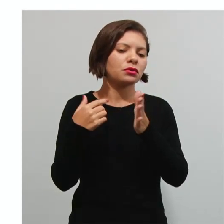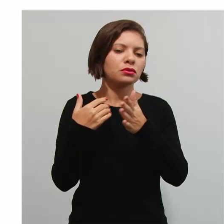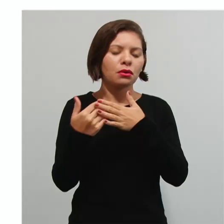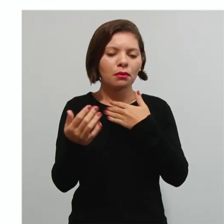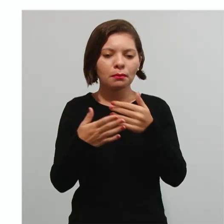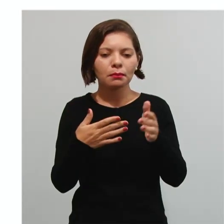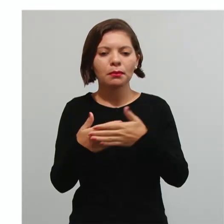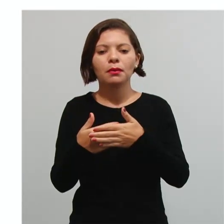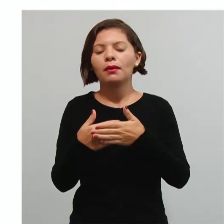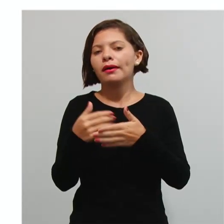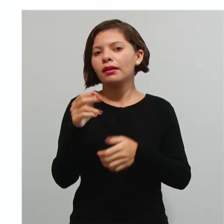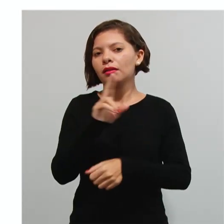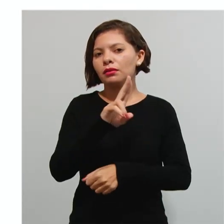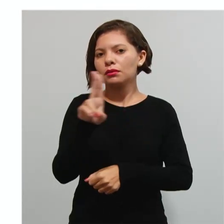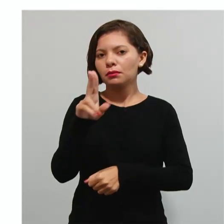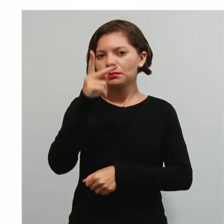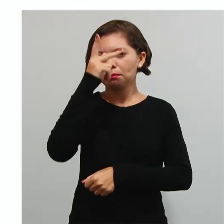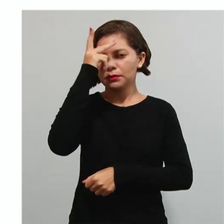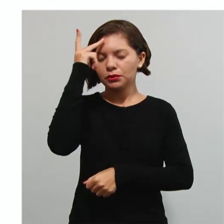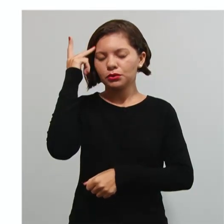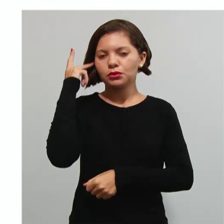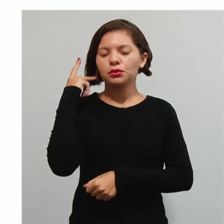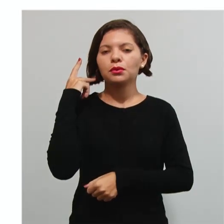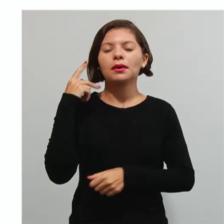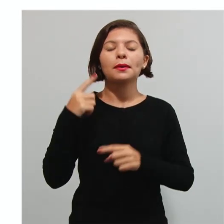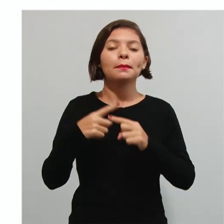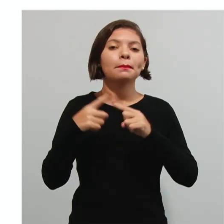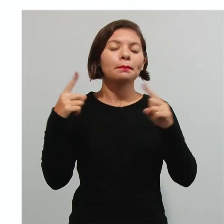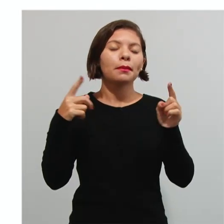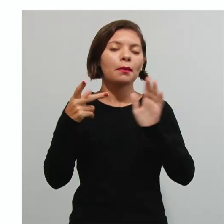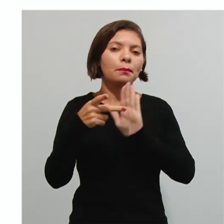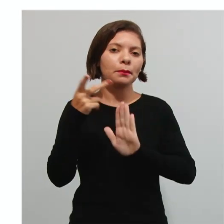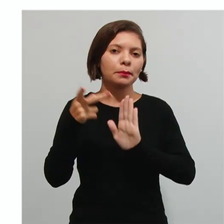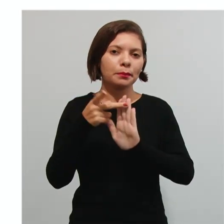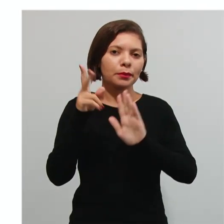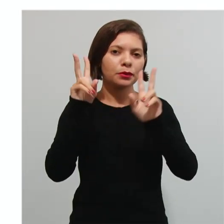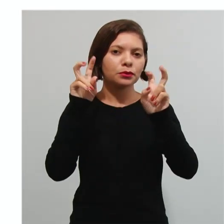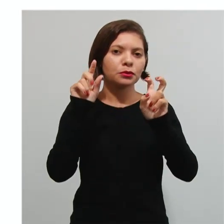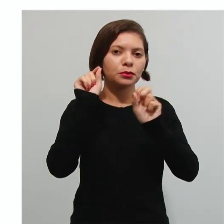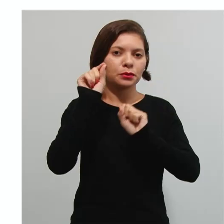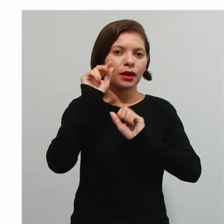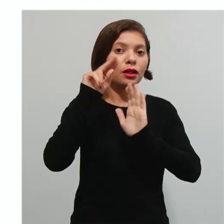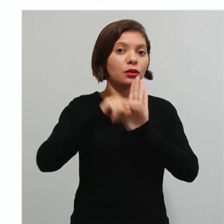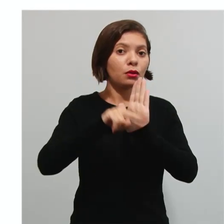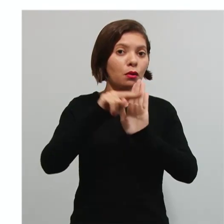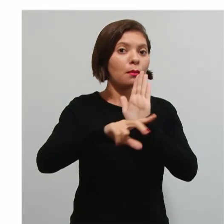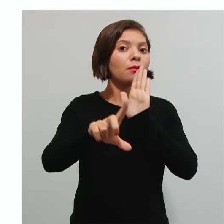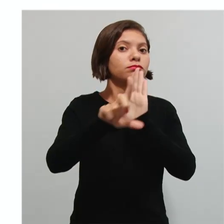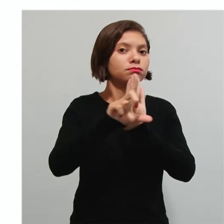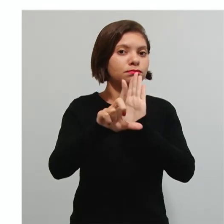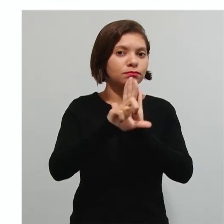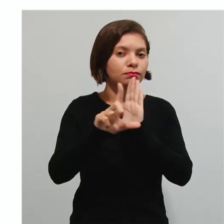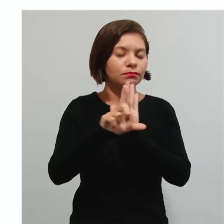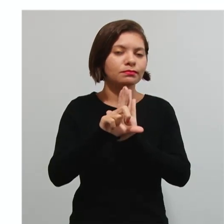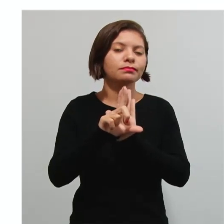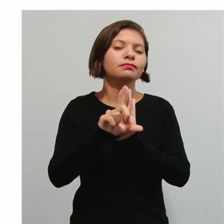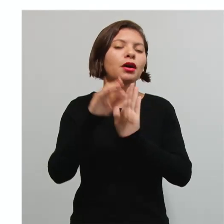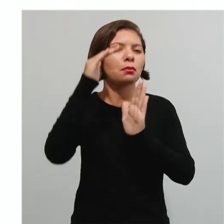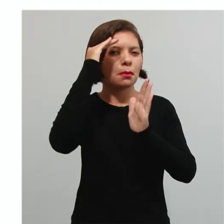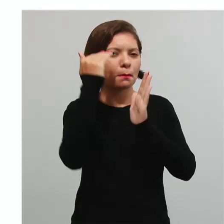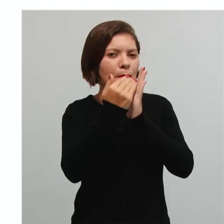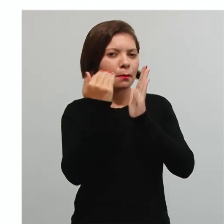cargos ou nomeação de pessoas, mas quando a portaria se trata de normas, né, de leis a serem